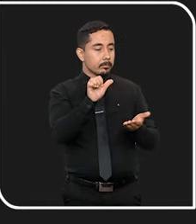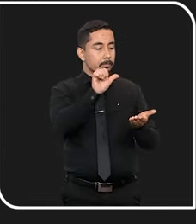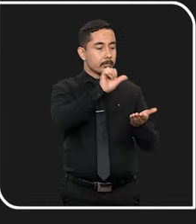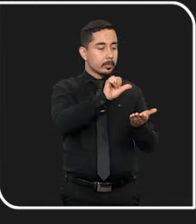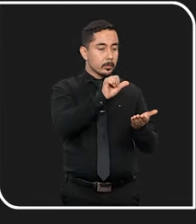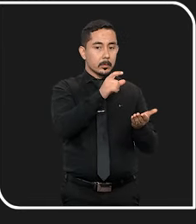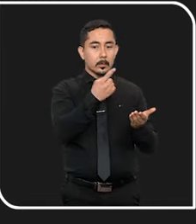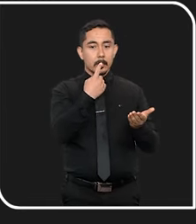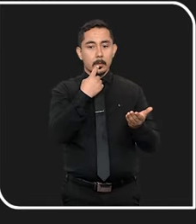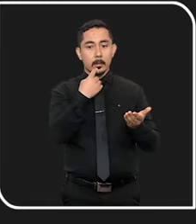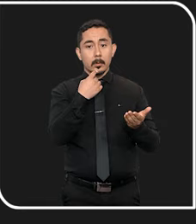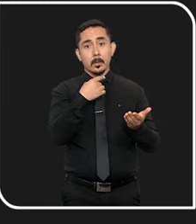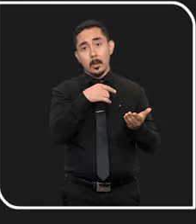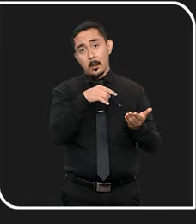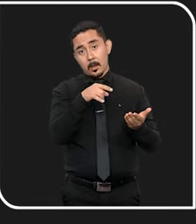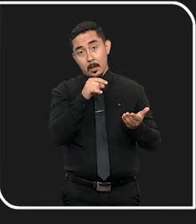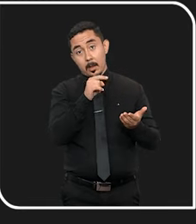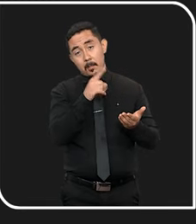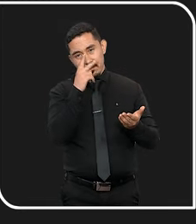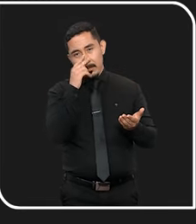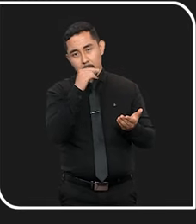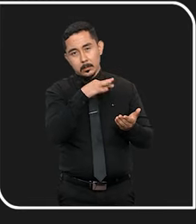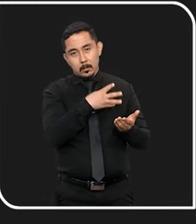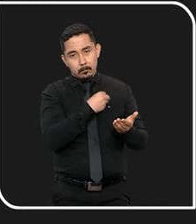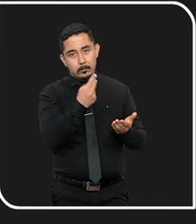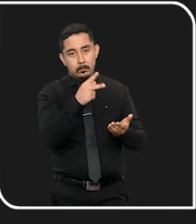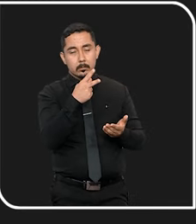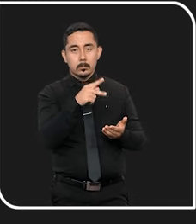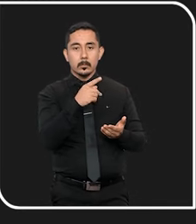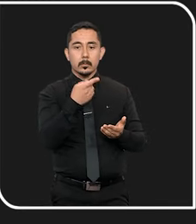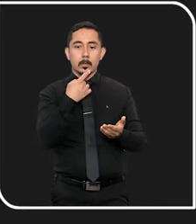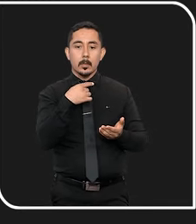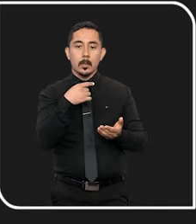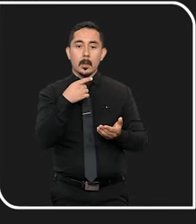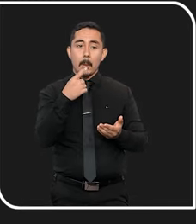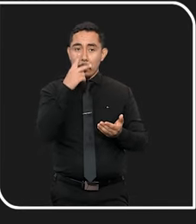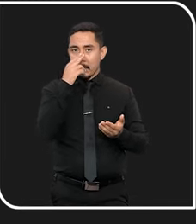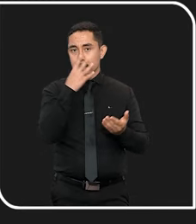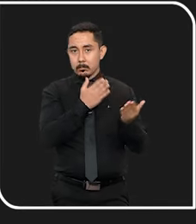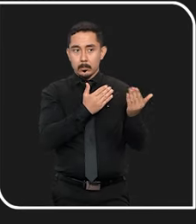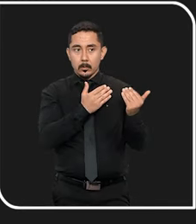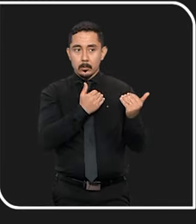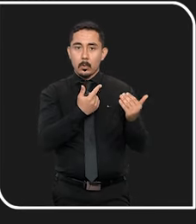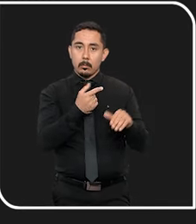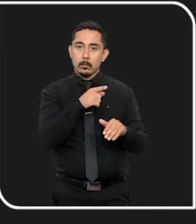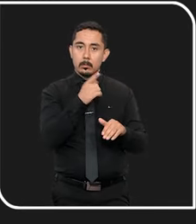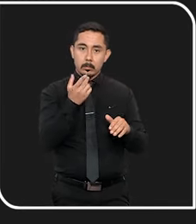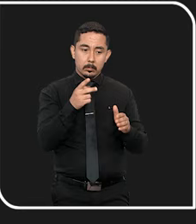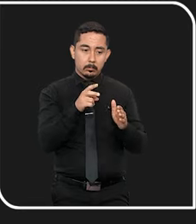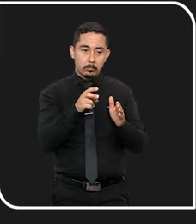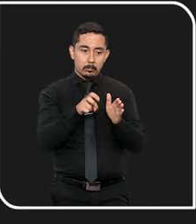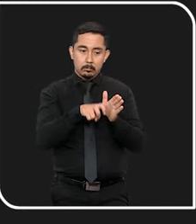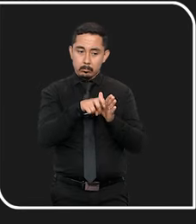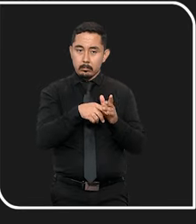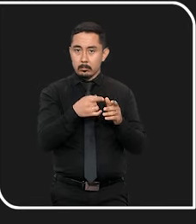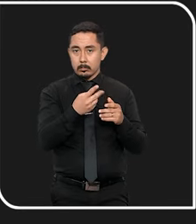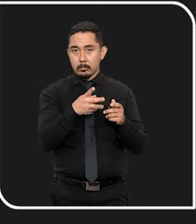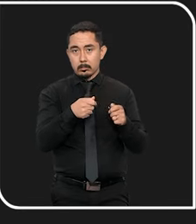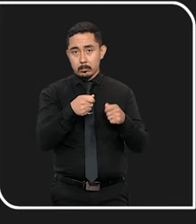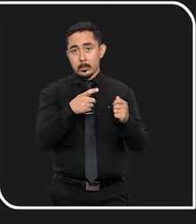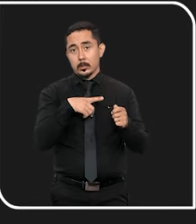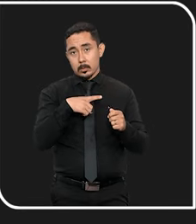provavelmente um filho olha só a minha inferência de que é um filho Nem sei se é mas parecia ser um adolescente numa cadeira de rodas